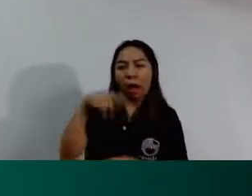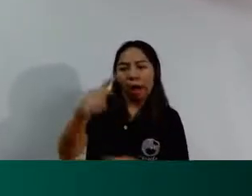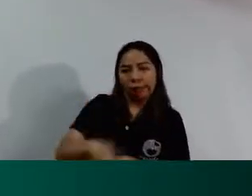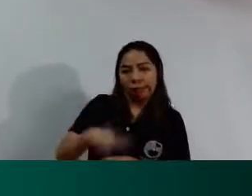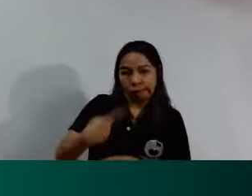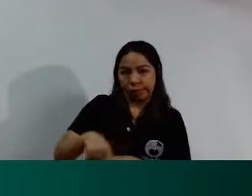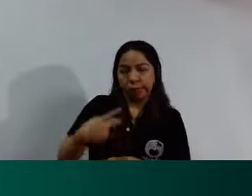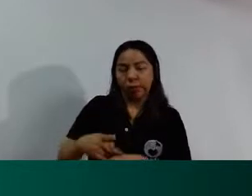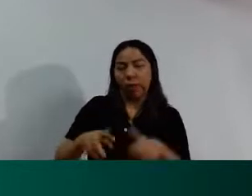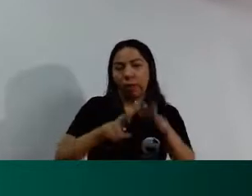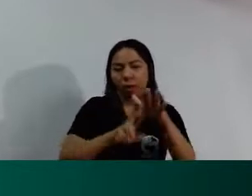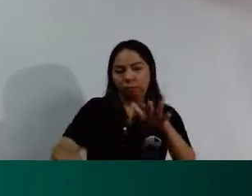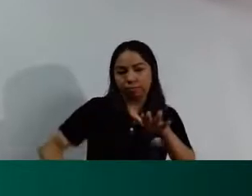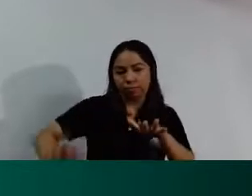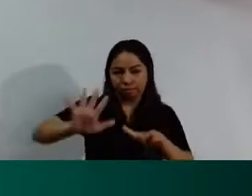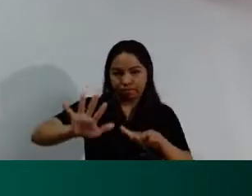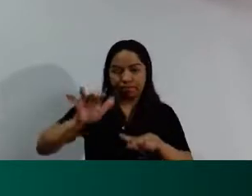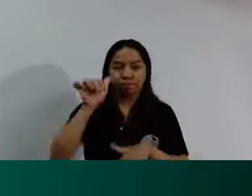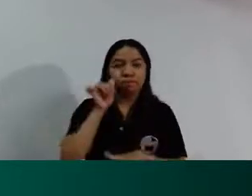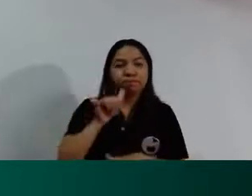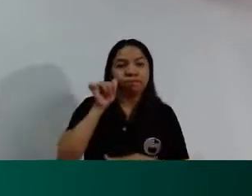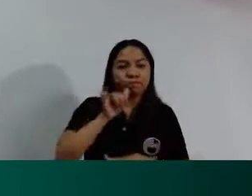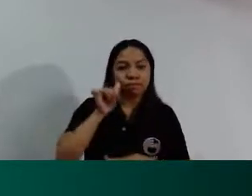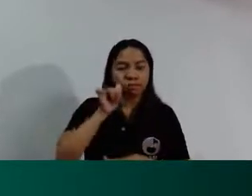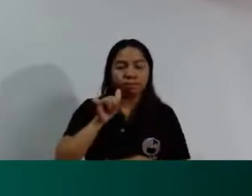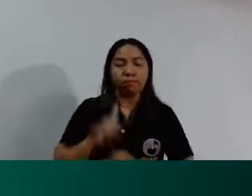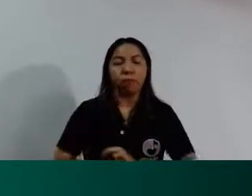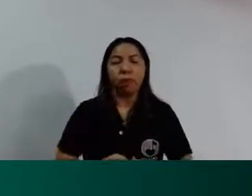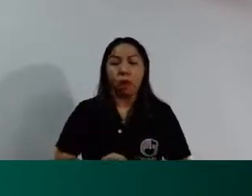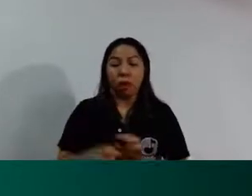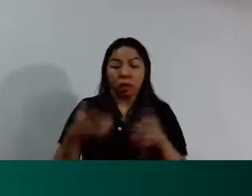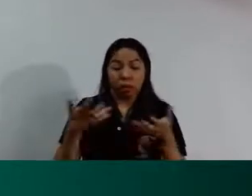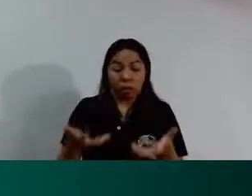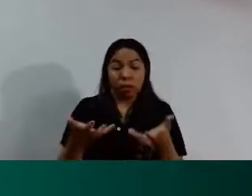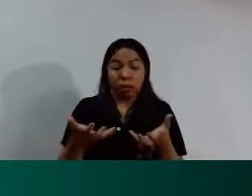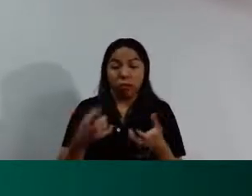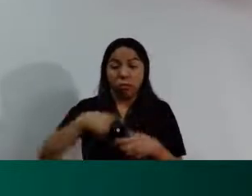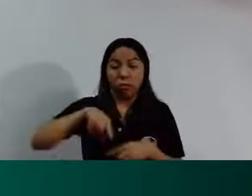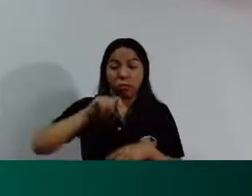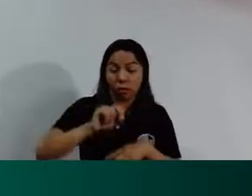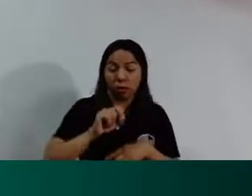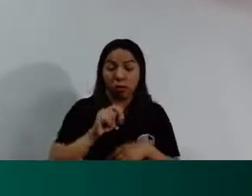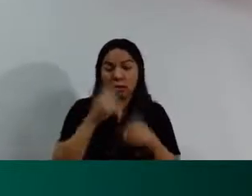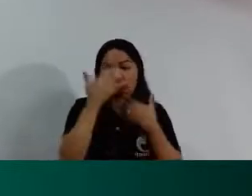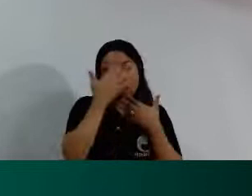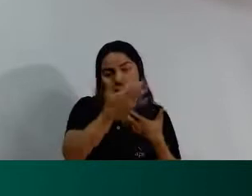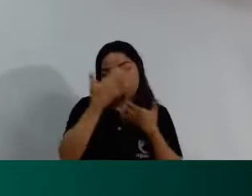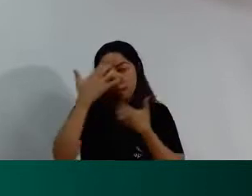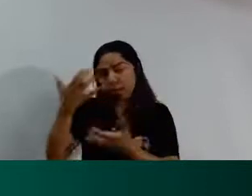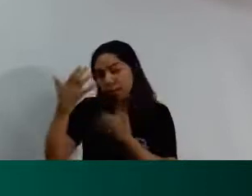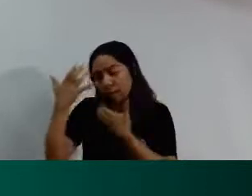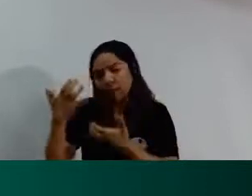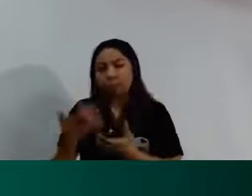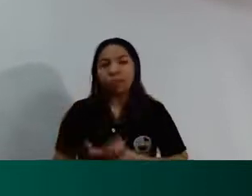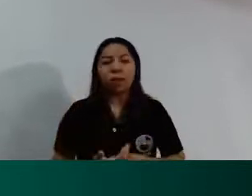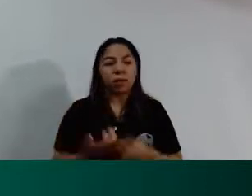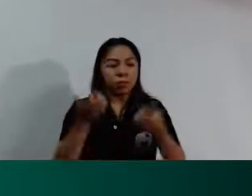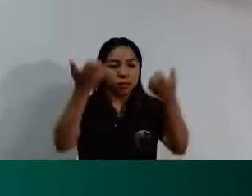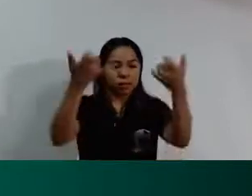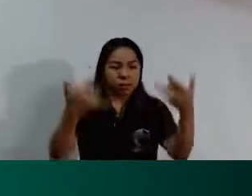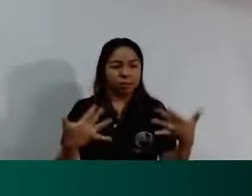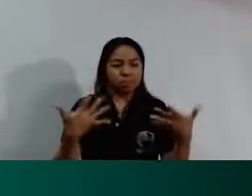logo logo a mesa então é queria deixar esses agradecimentos fazer esses registros e dizer que hoje